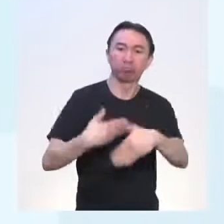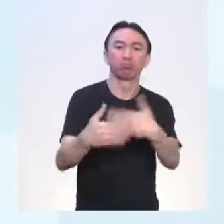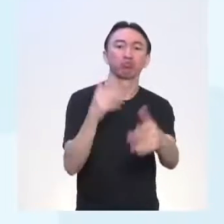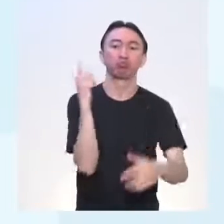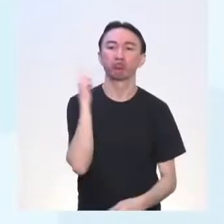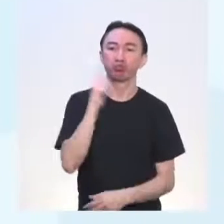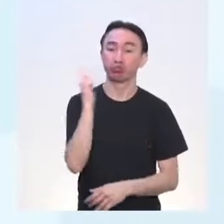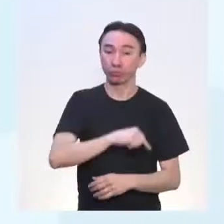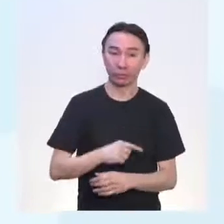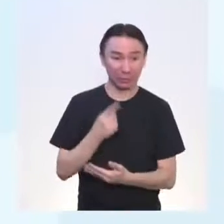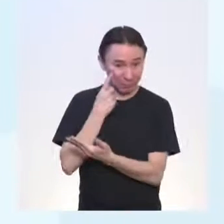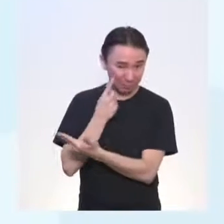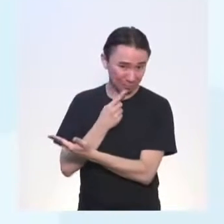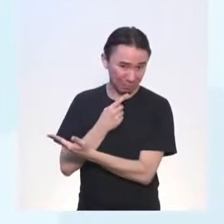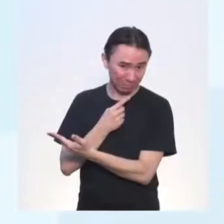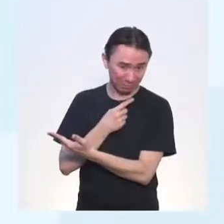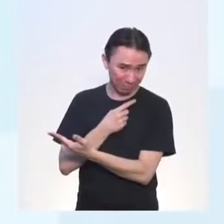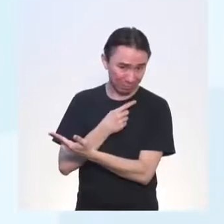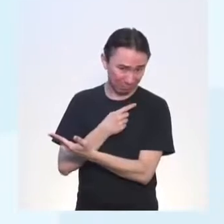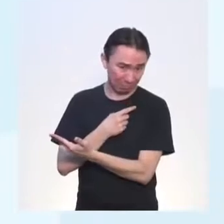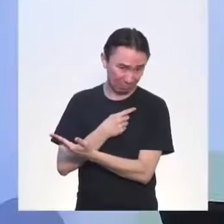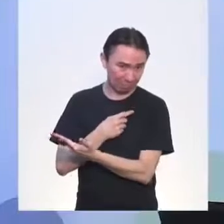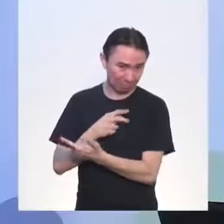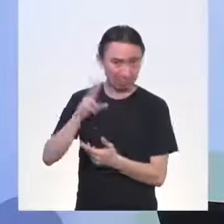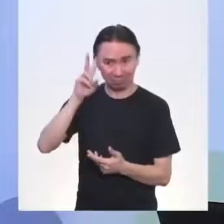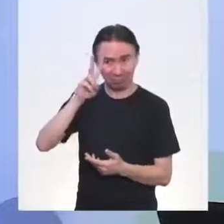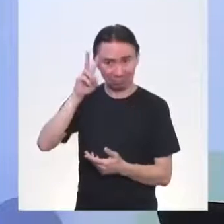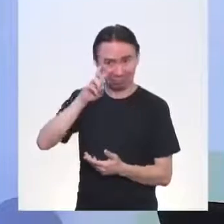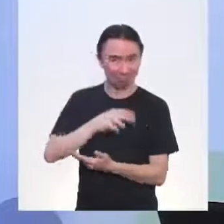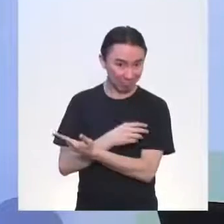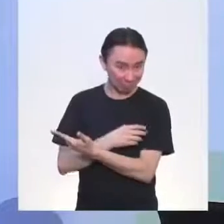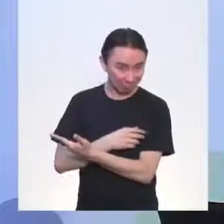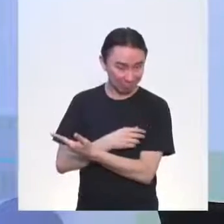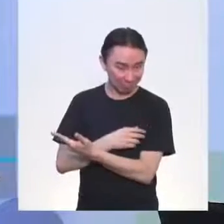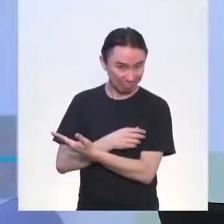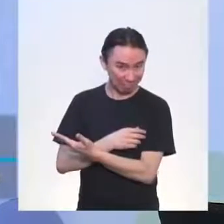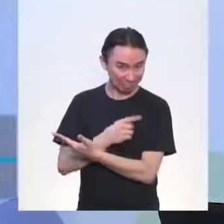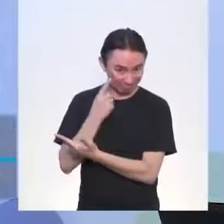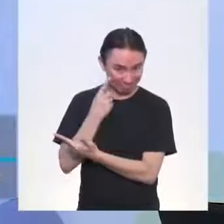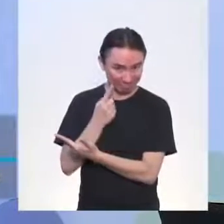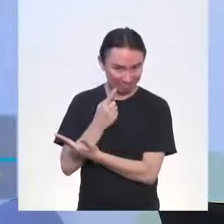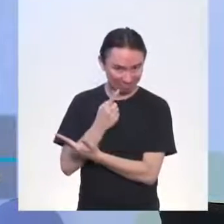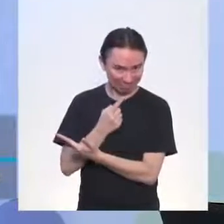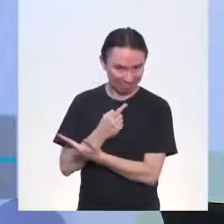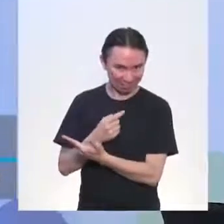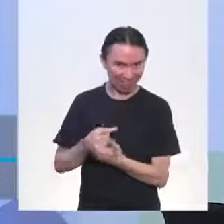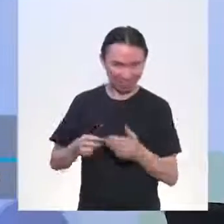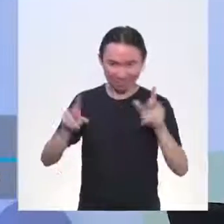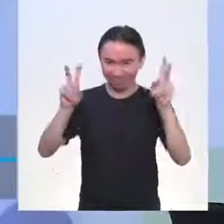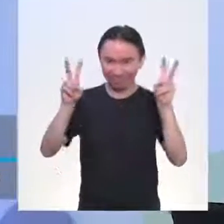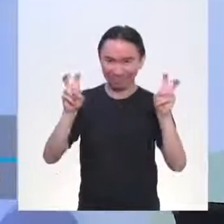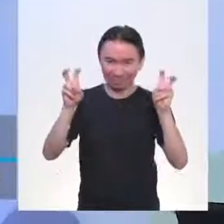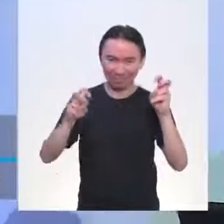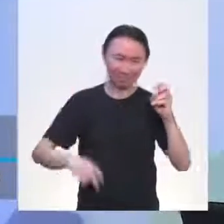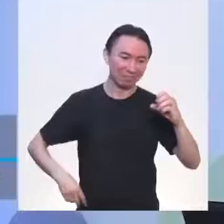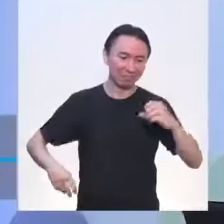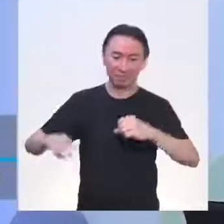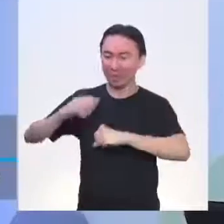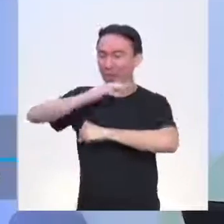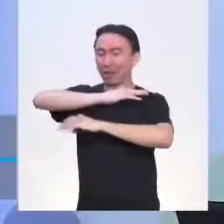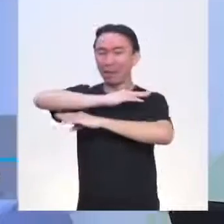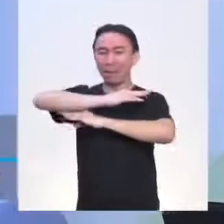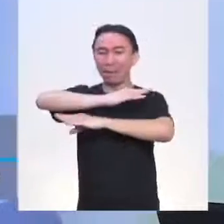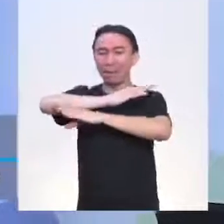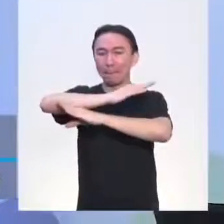e histórico. Certo, gente? Lembraram desse negócio? O assunto que a gente está falando aqui é alavanca. Basta